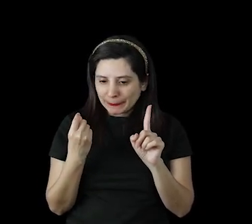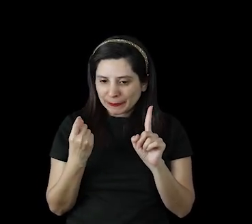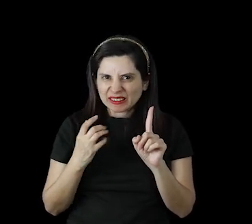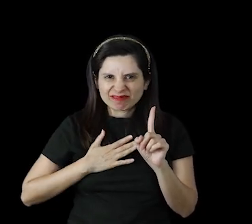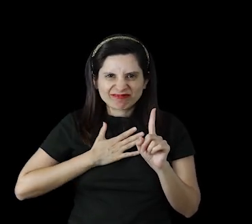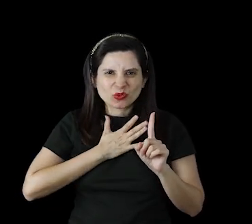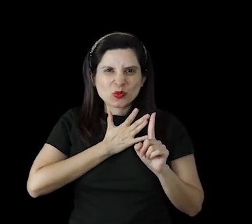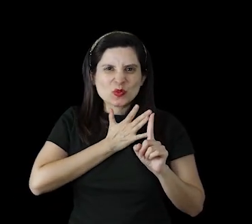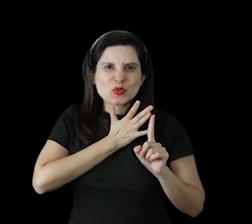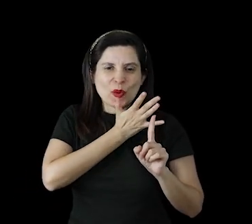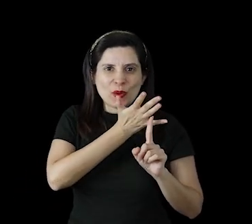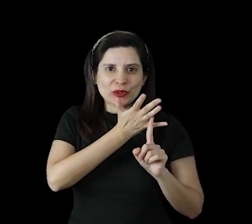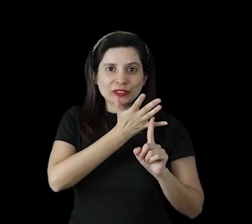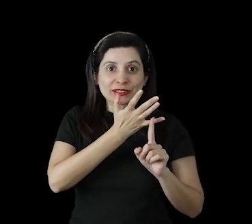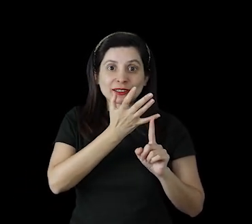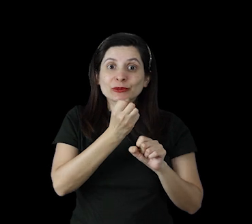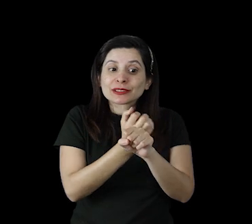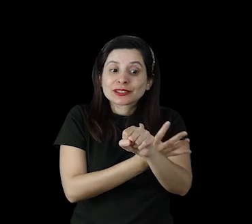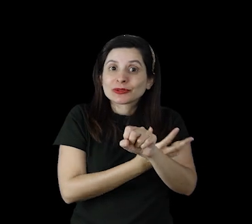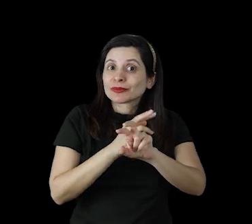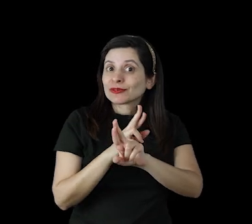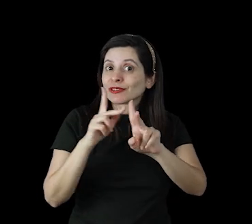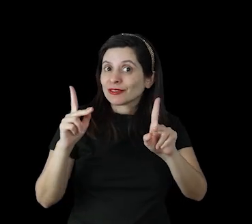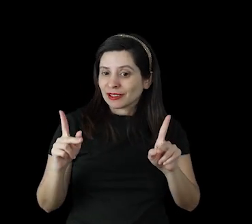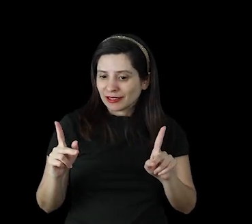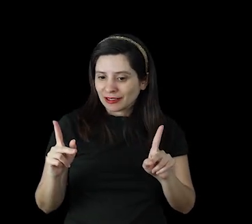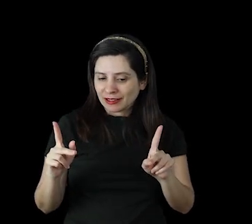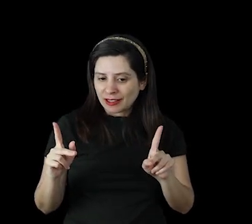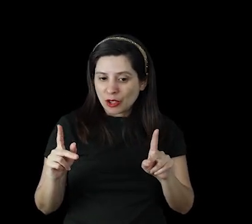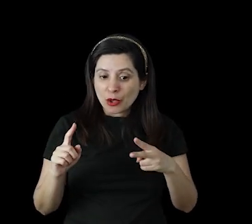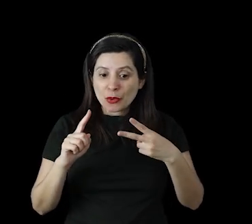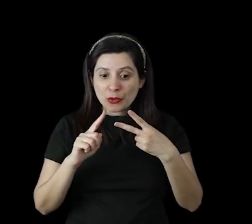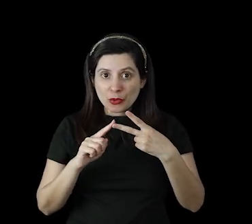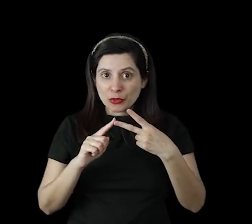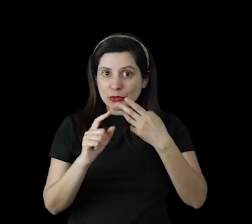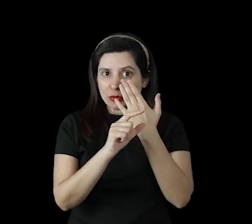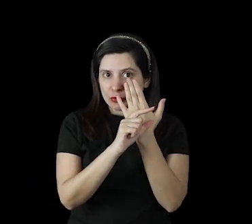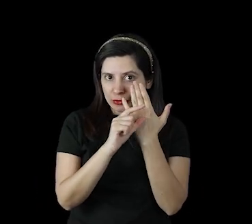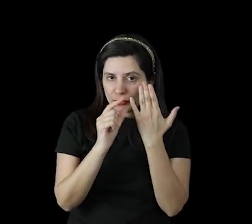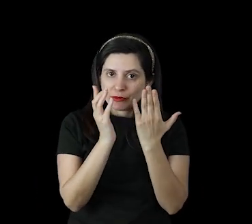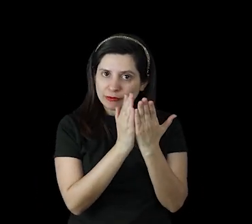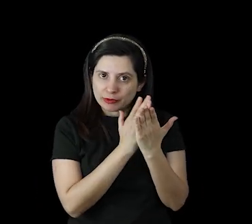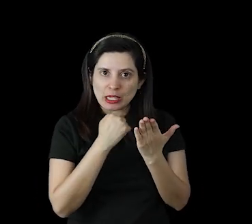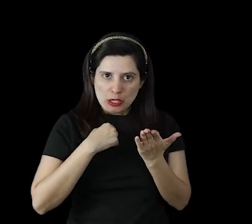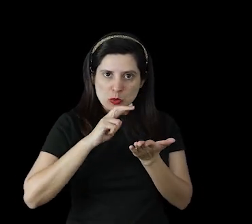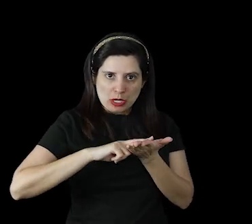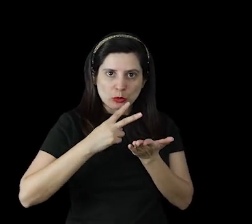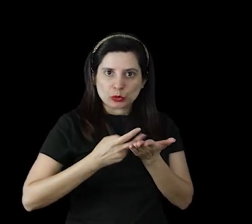no ódio, né? São sentimentos diferentes. No Shell Technique é um livro em inglês que eu traduzi e